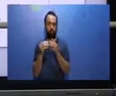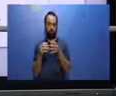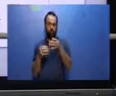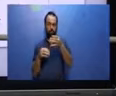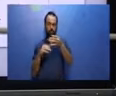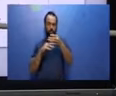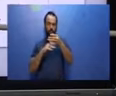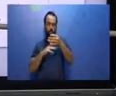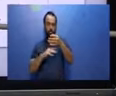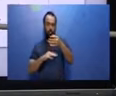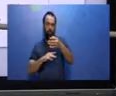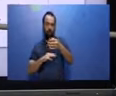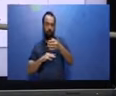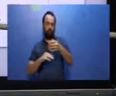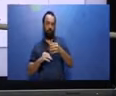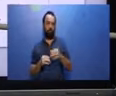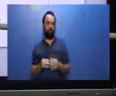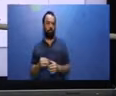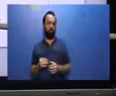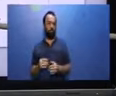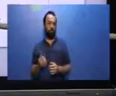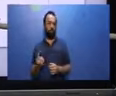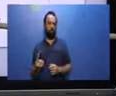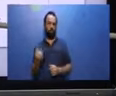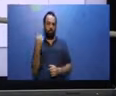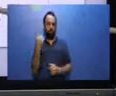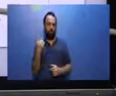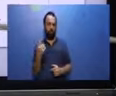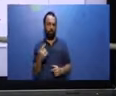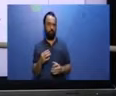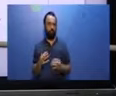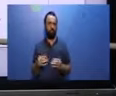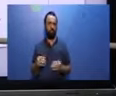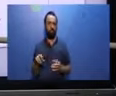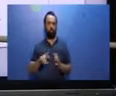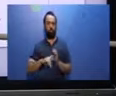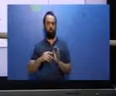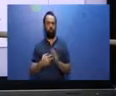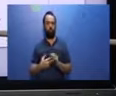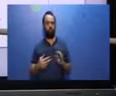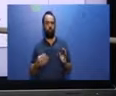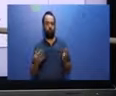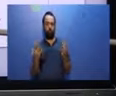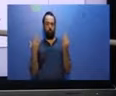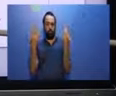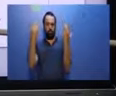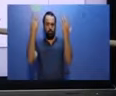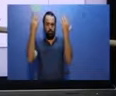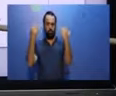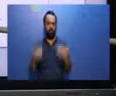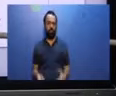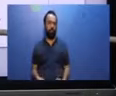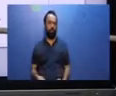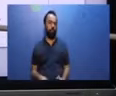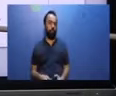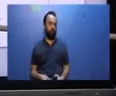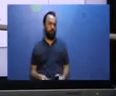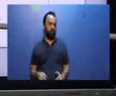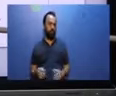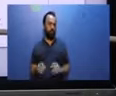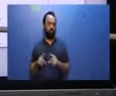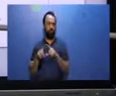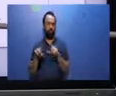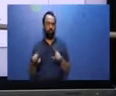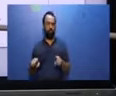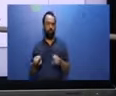fundo do recipiente essa seta para cima significa uma vaporização eliminação de um gás o